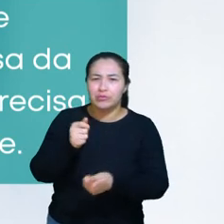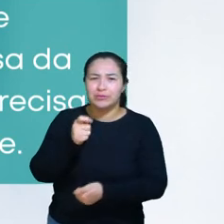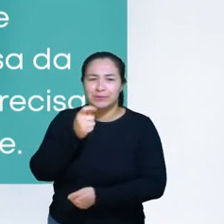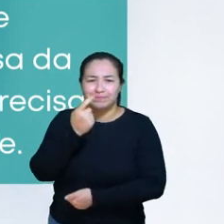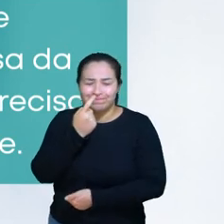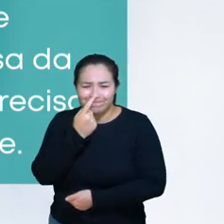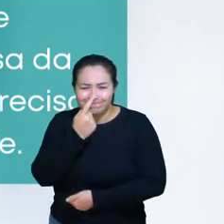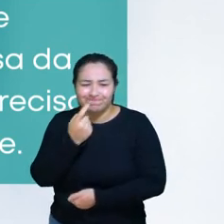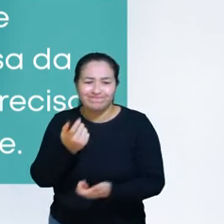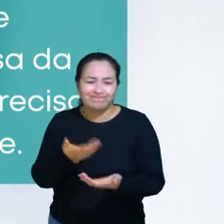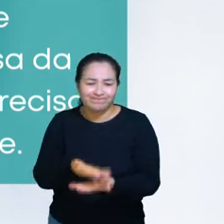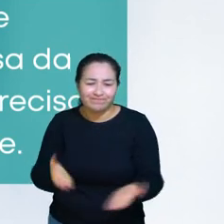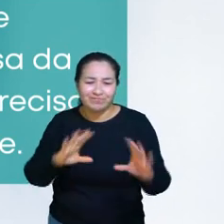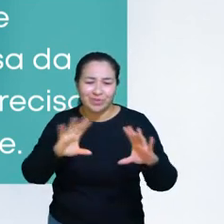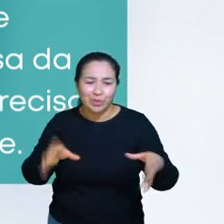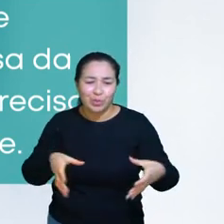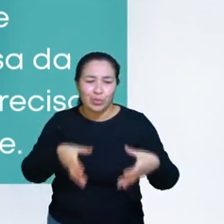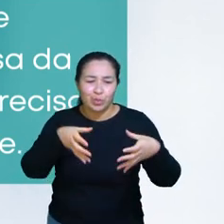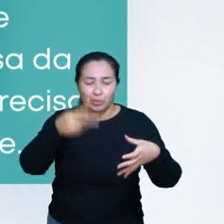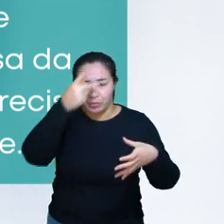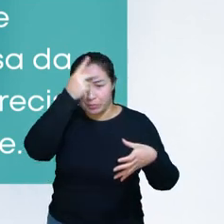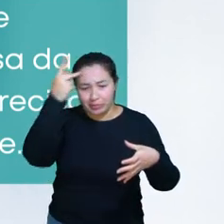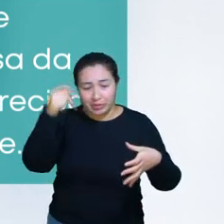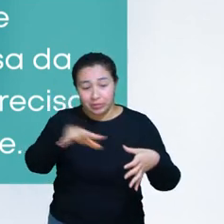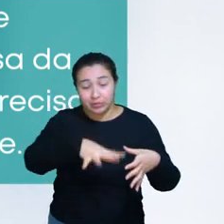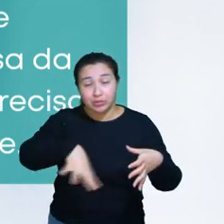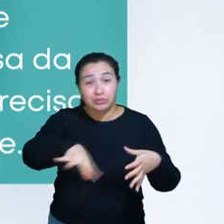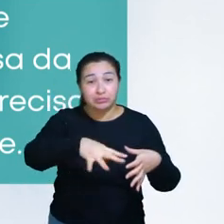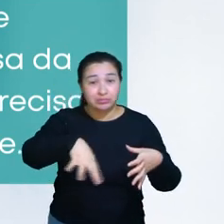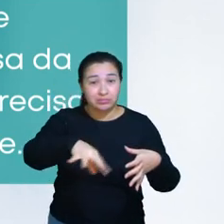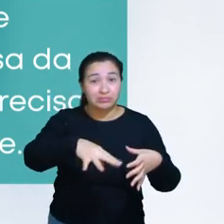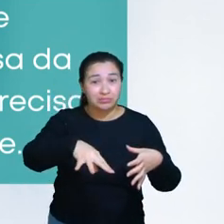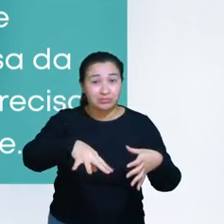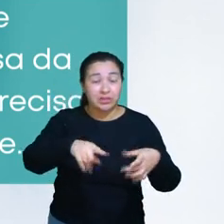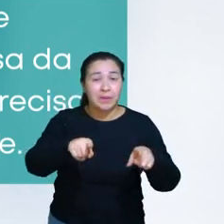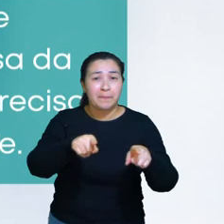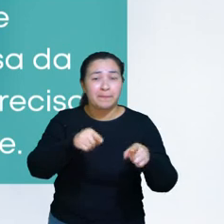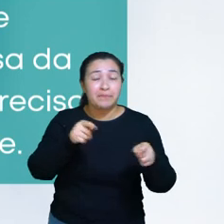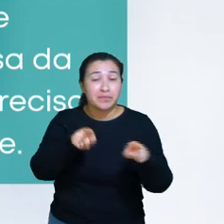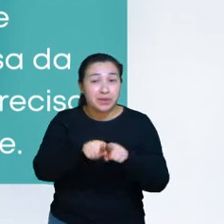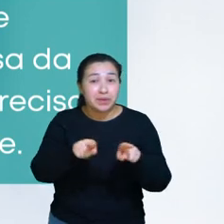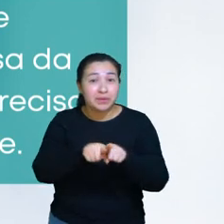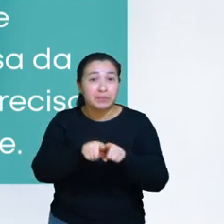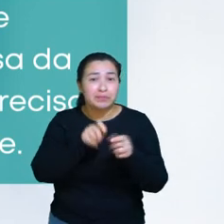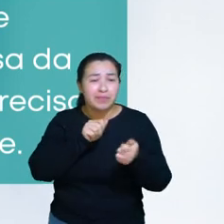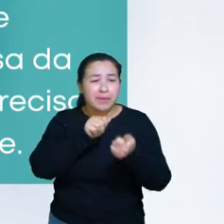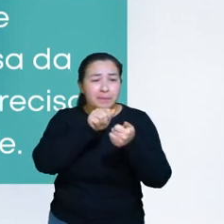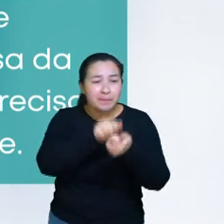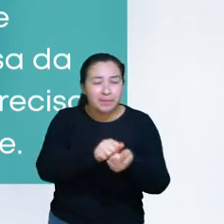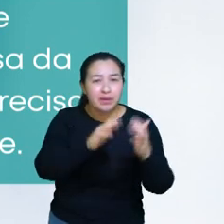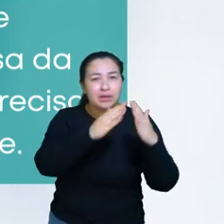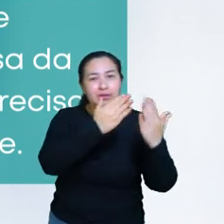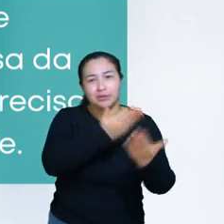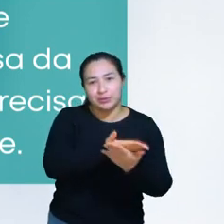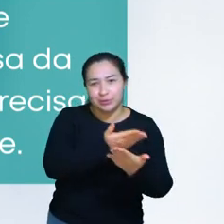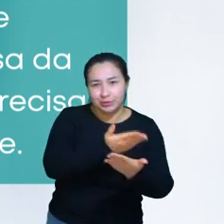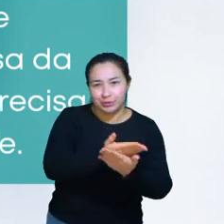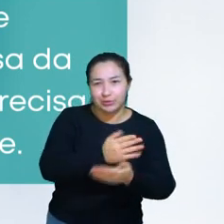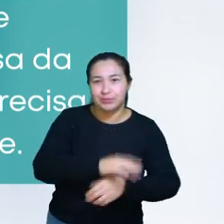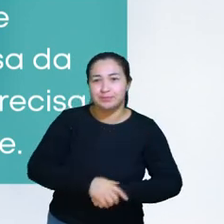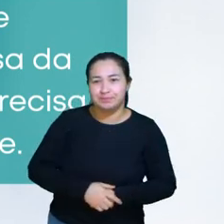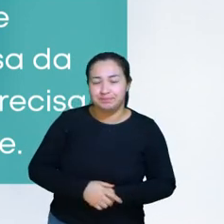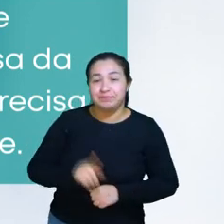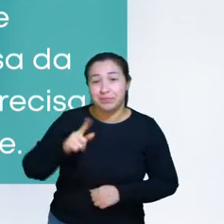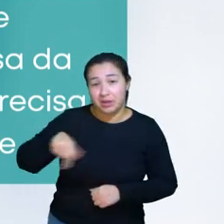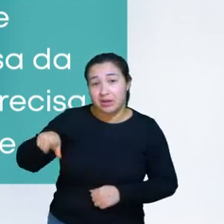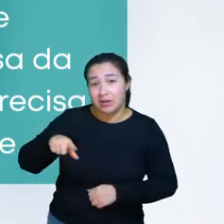muito integrados com a comunidade e muito próximo às escolas Isso é uma característica eh das I